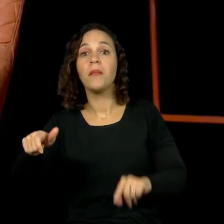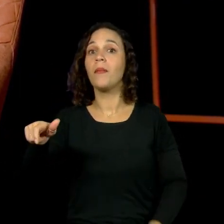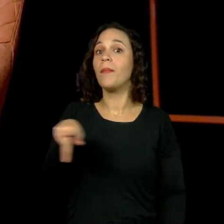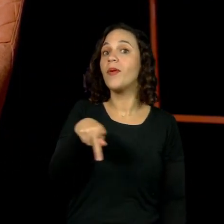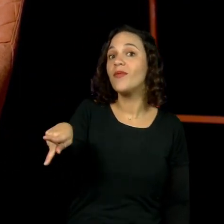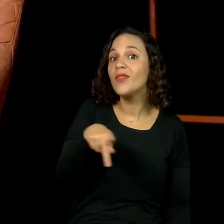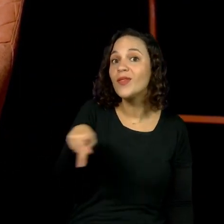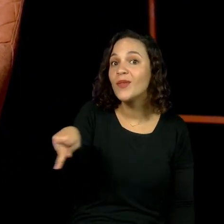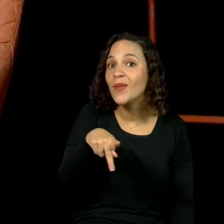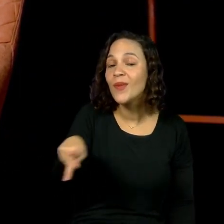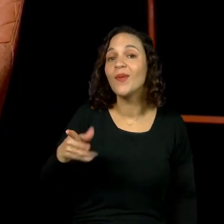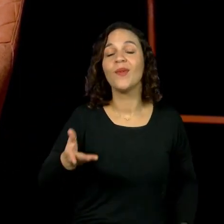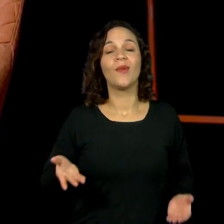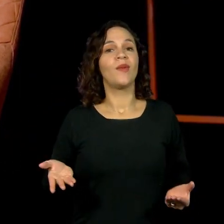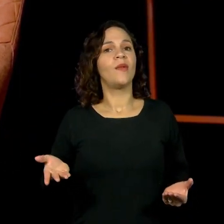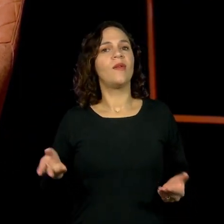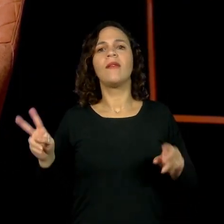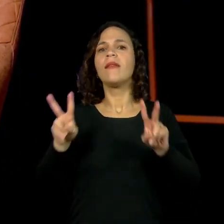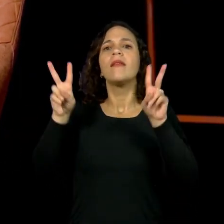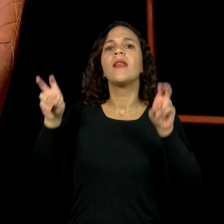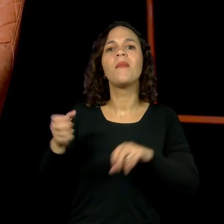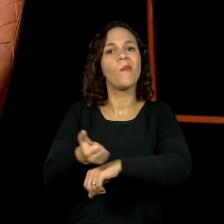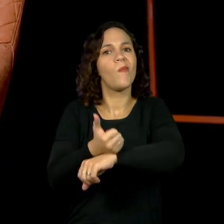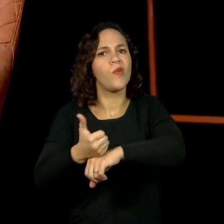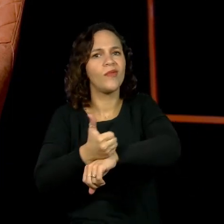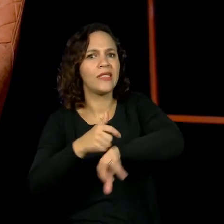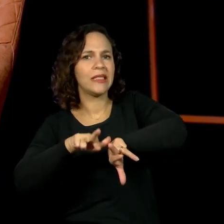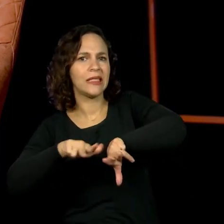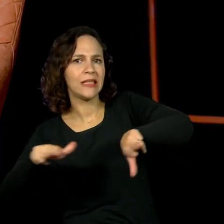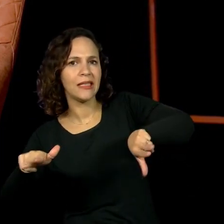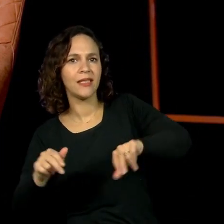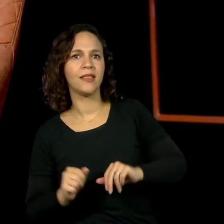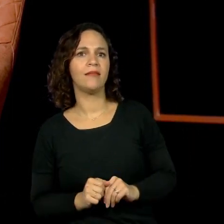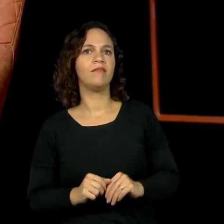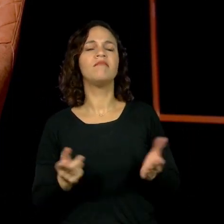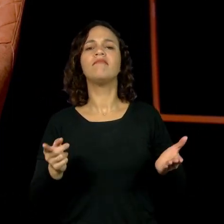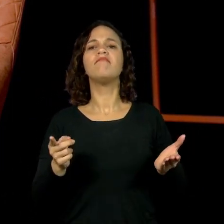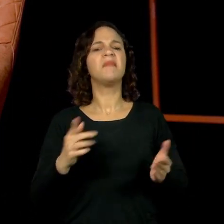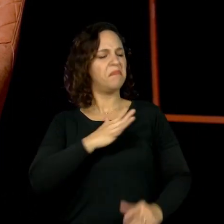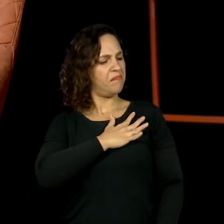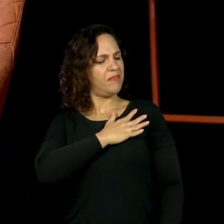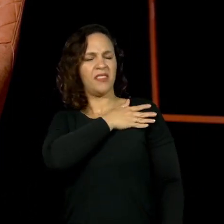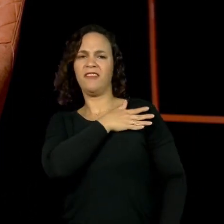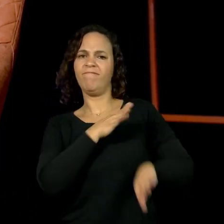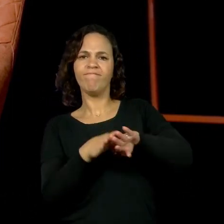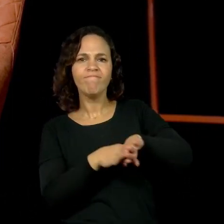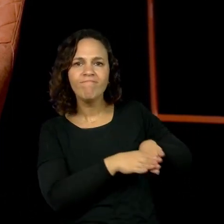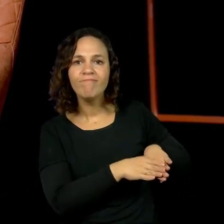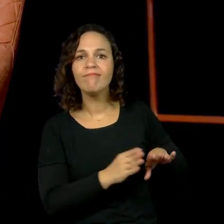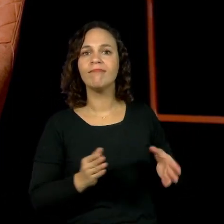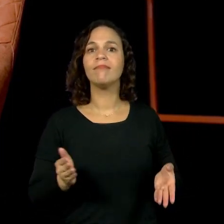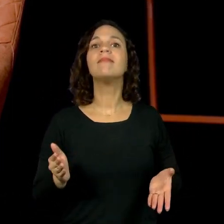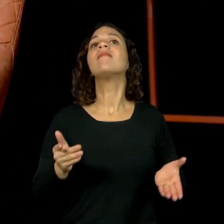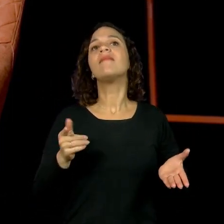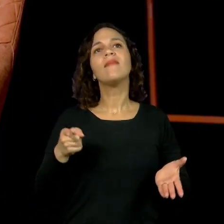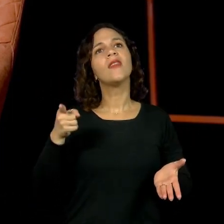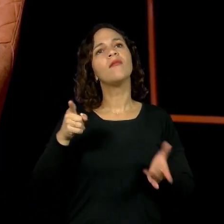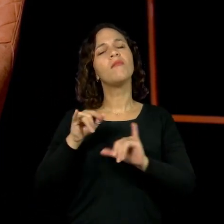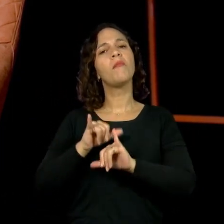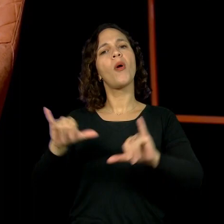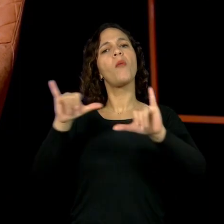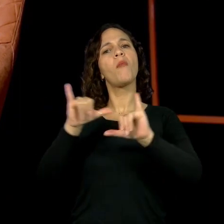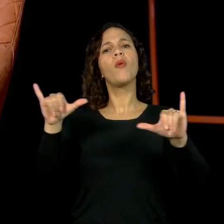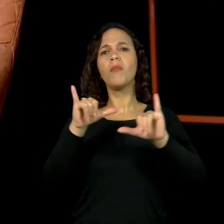os professores, né? Falando sobre as profissões, né? Contra preconceito, enfim, uma mensagem assim, o